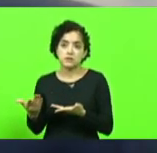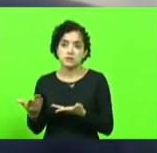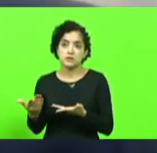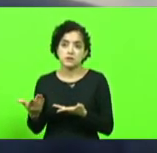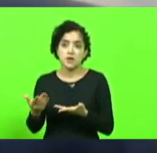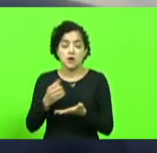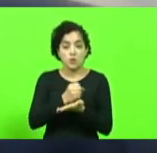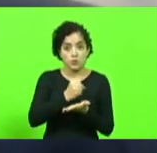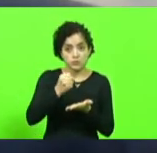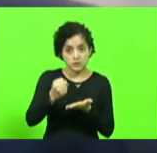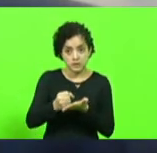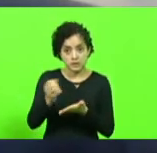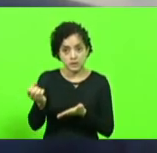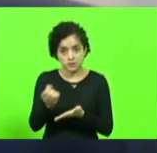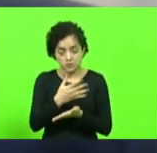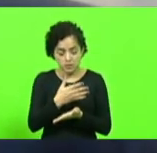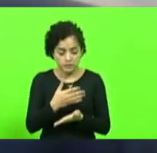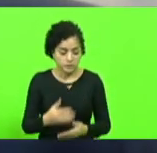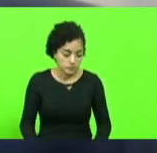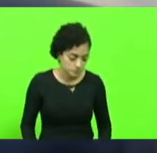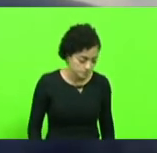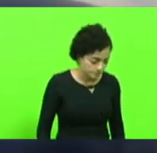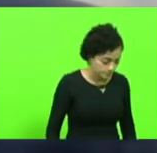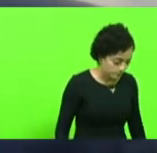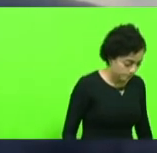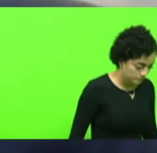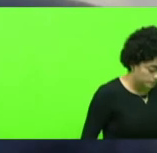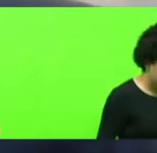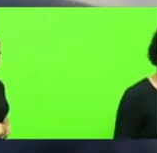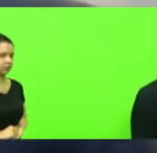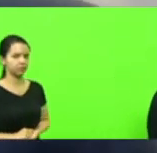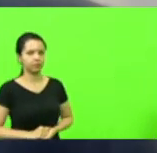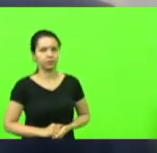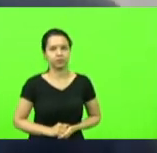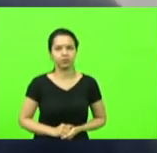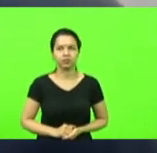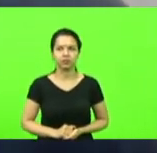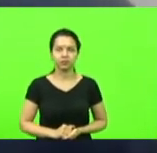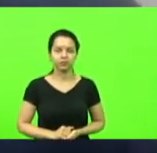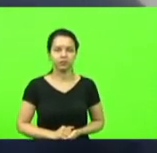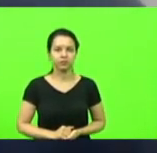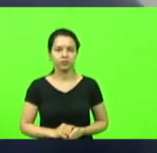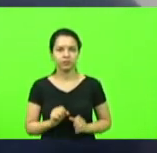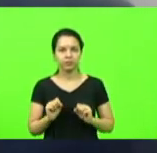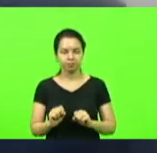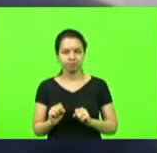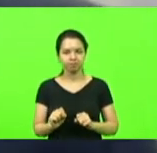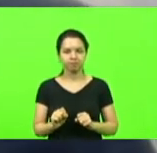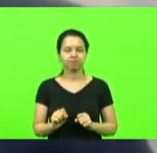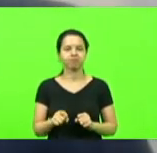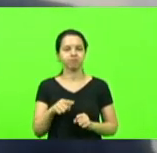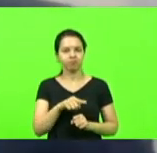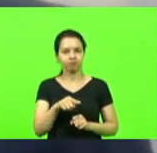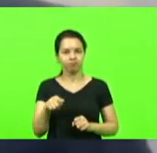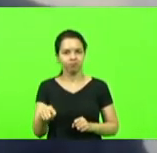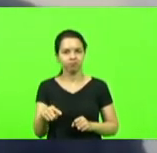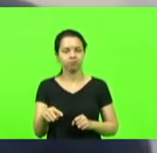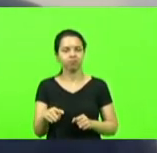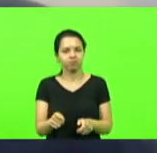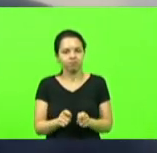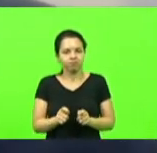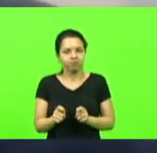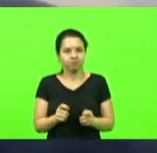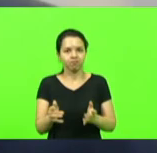contratar novos serviços que possam fazer frente a essa demanda reprimida aí que foi citada por